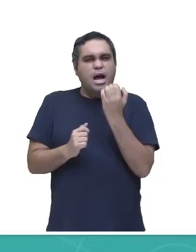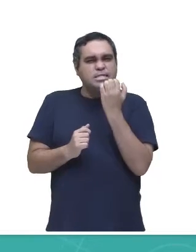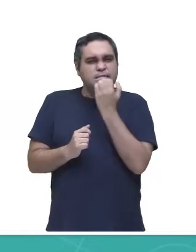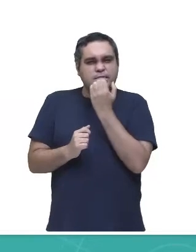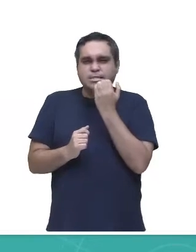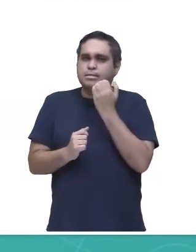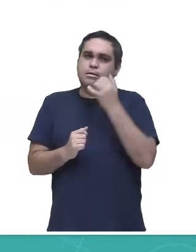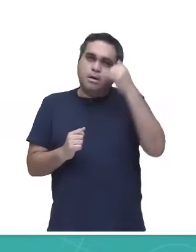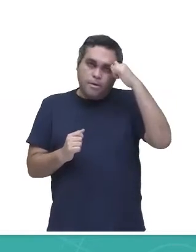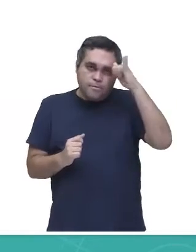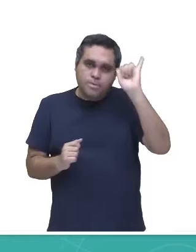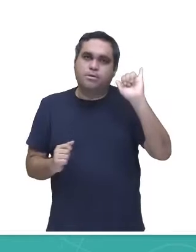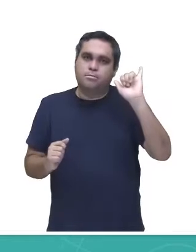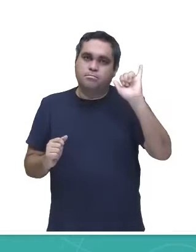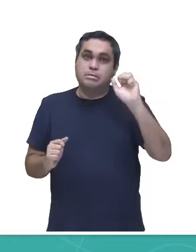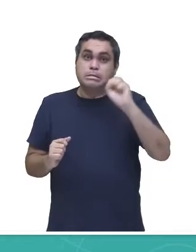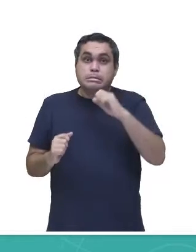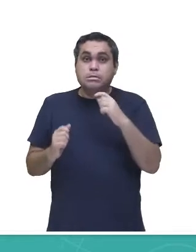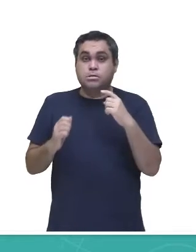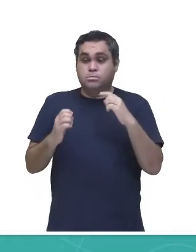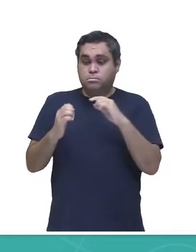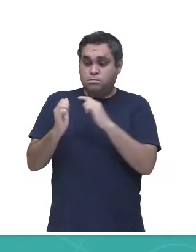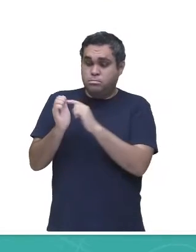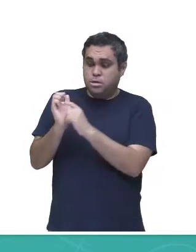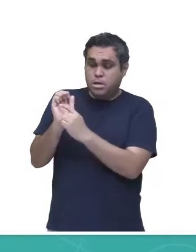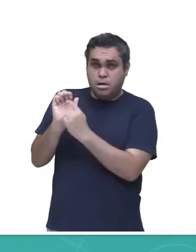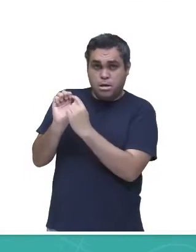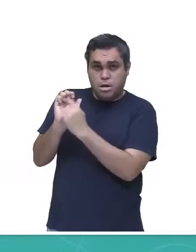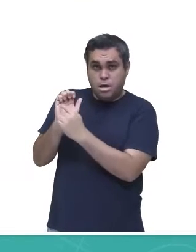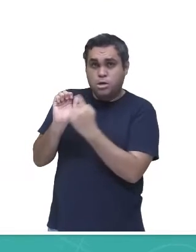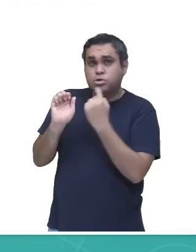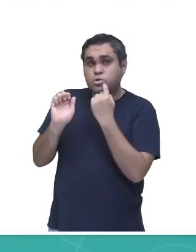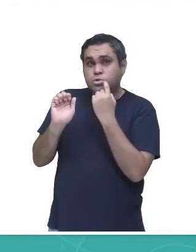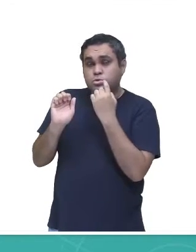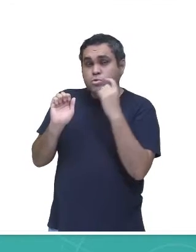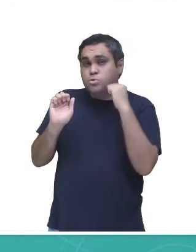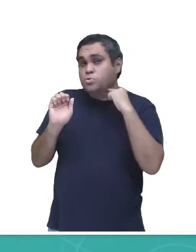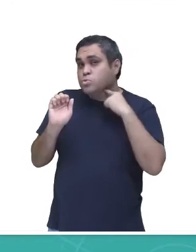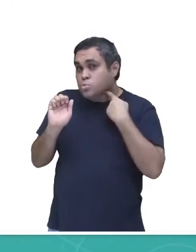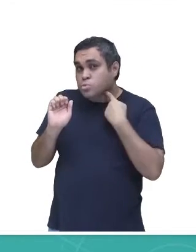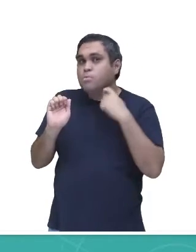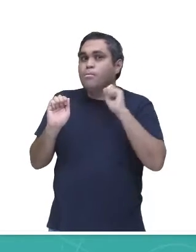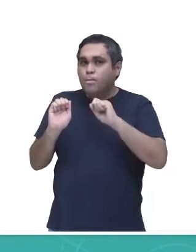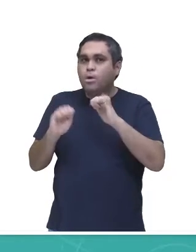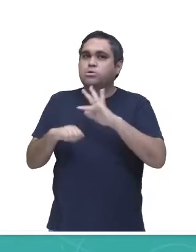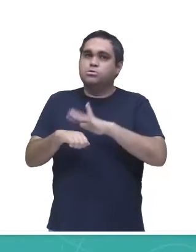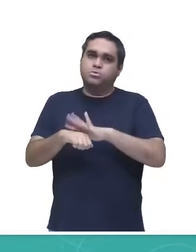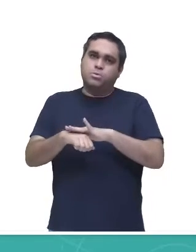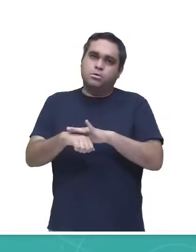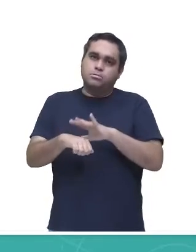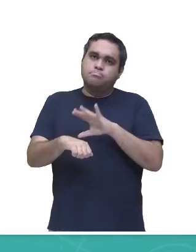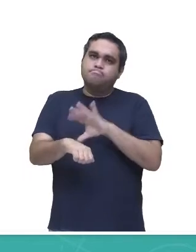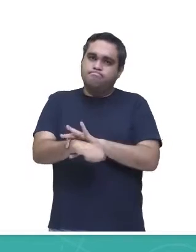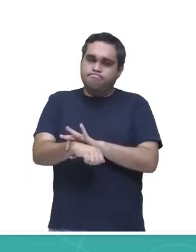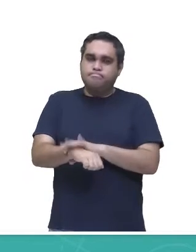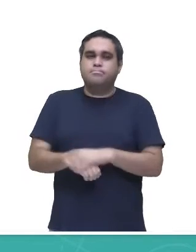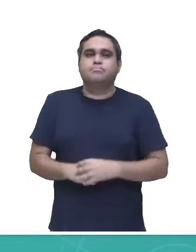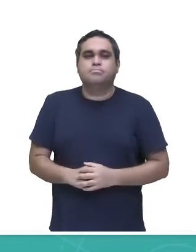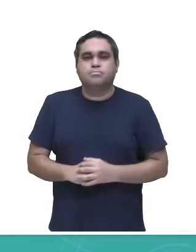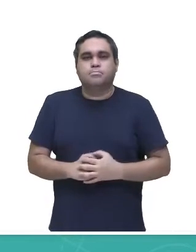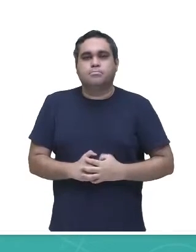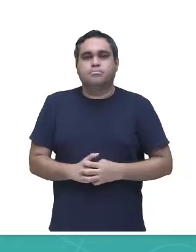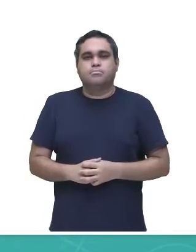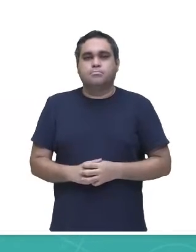boca. Se tiver sujo, se tiver algum micro-organismo ali, você pode contrair alguma doença, certo? Vamos falar agora sobre as